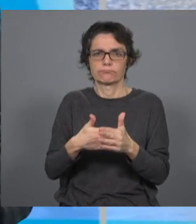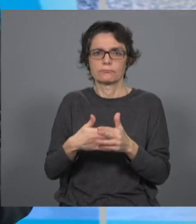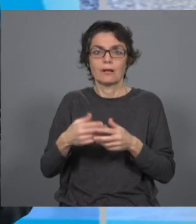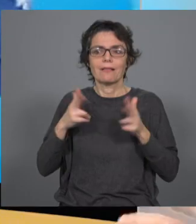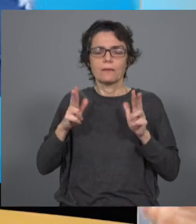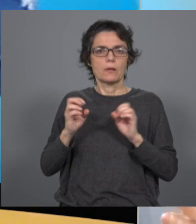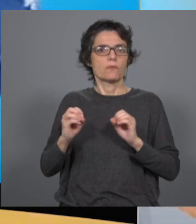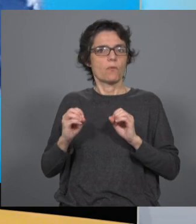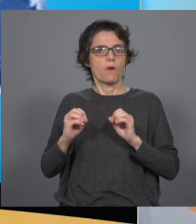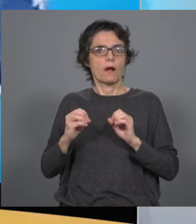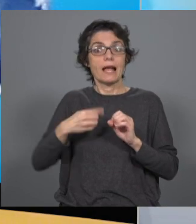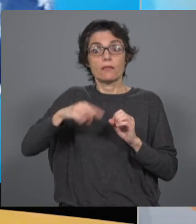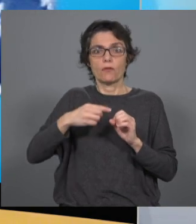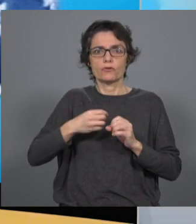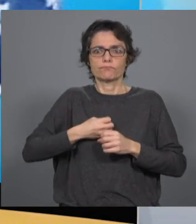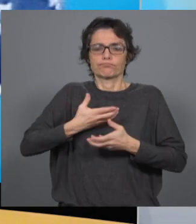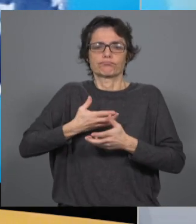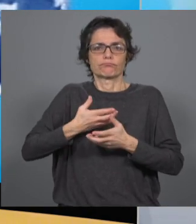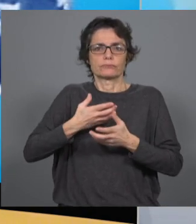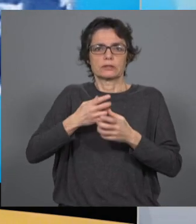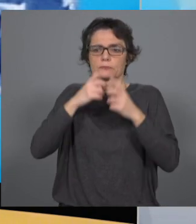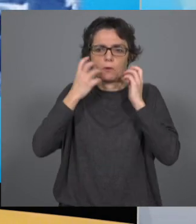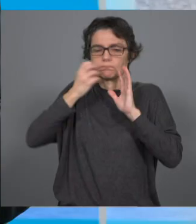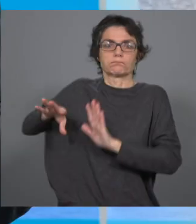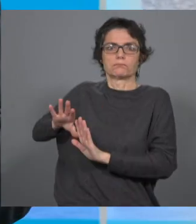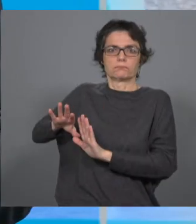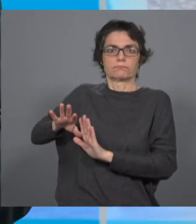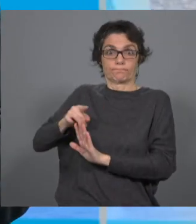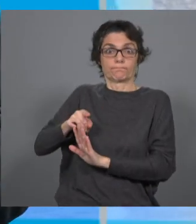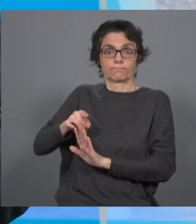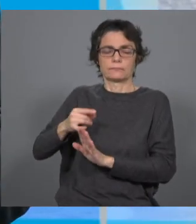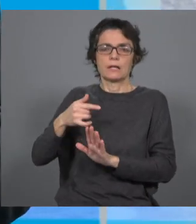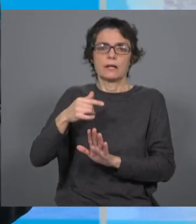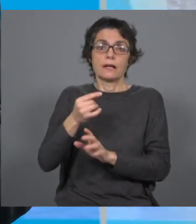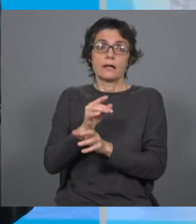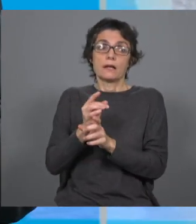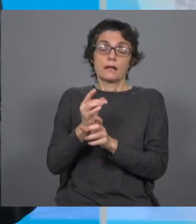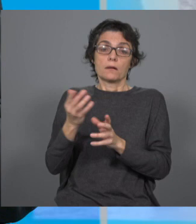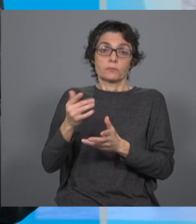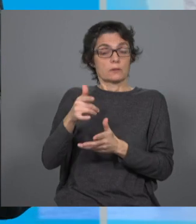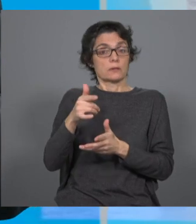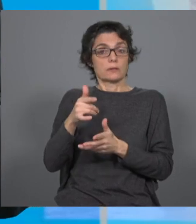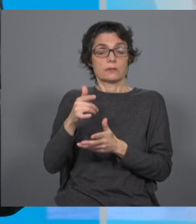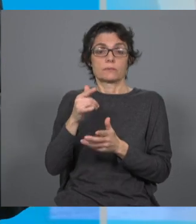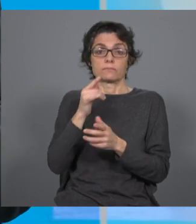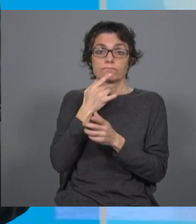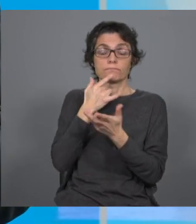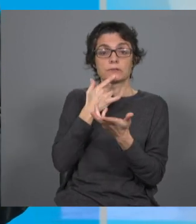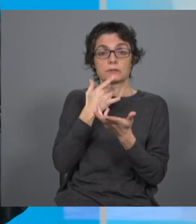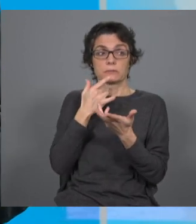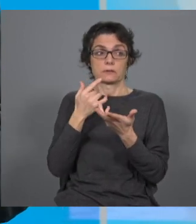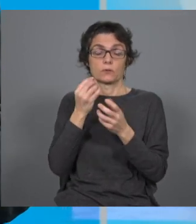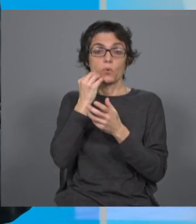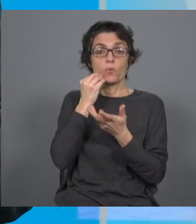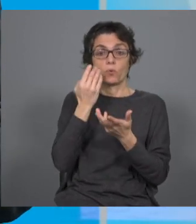portanto, uma espécie de necessidade de equilibrar aquilo que são os interesses pessoais, a salvaguarda dos direitos